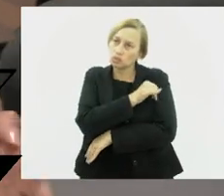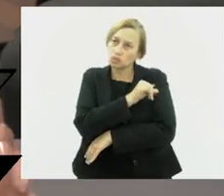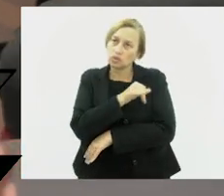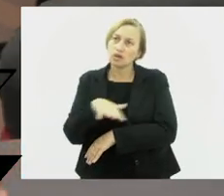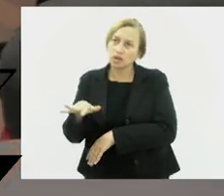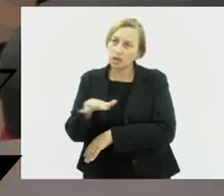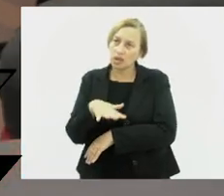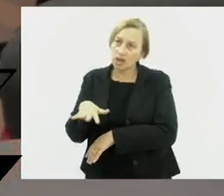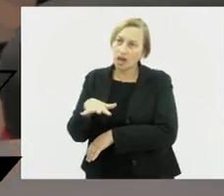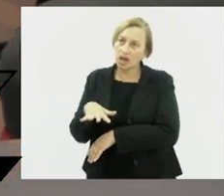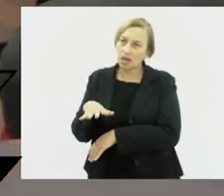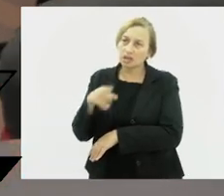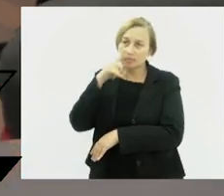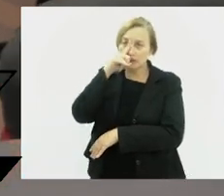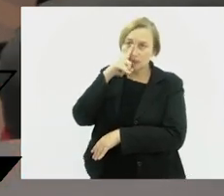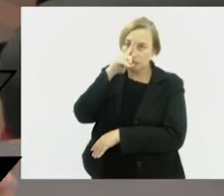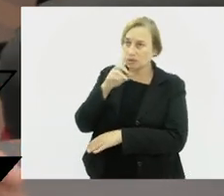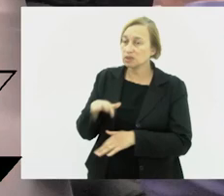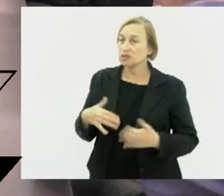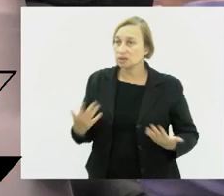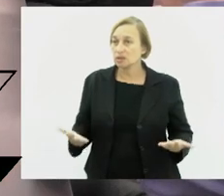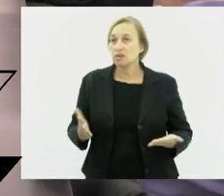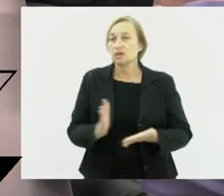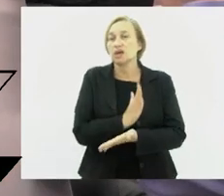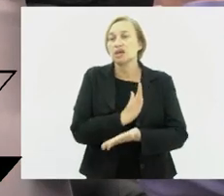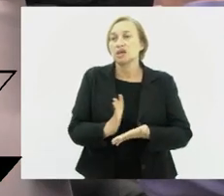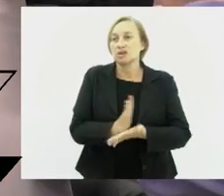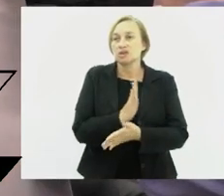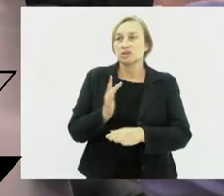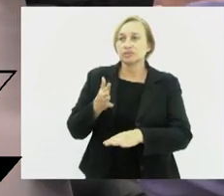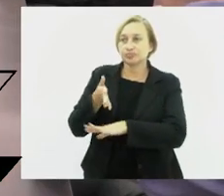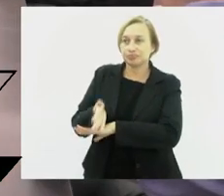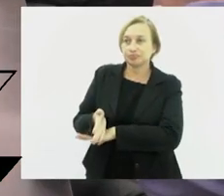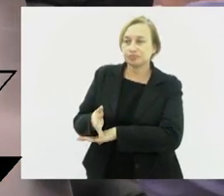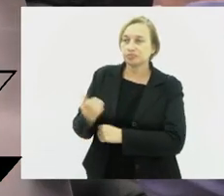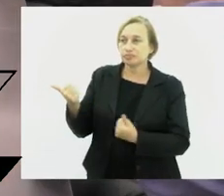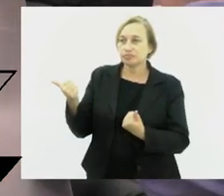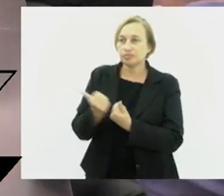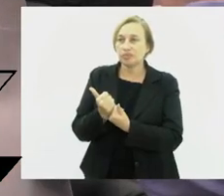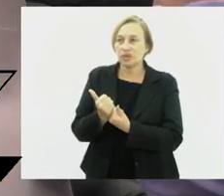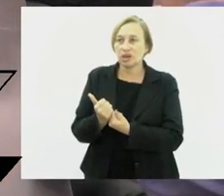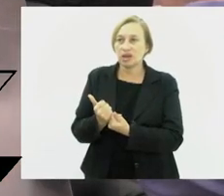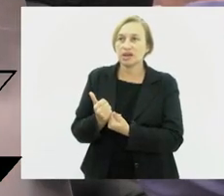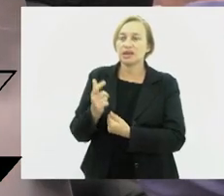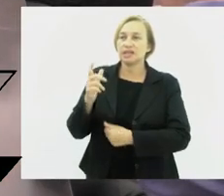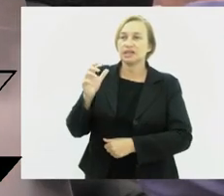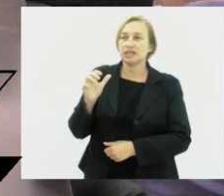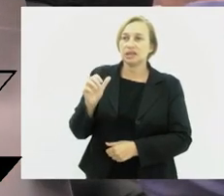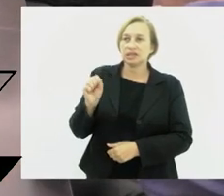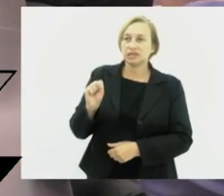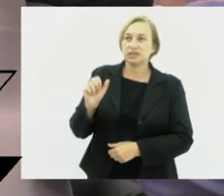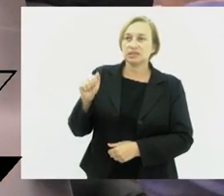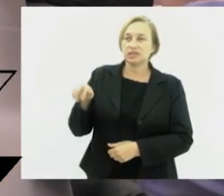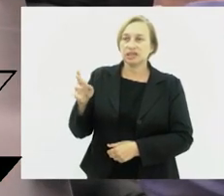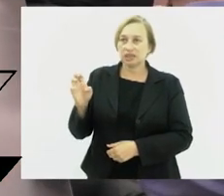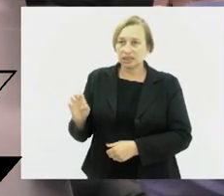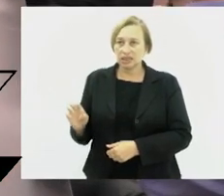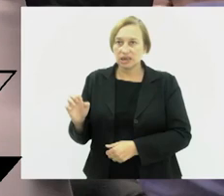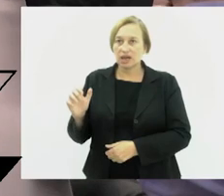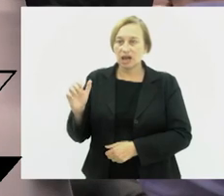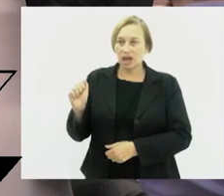área conflagrada. Então, às vezes, nós entramos, inclusive, com apoio da Sangue Azul, a PM sempre nos ajuda,